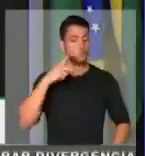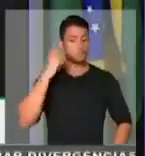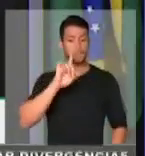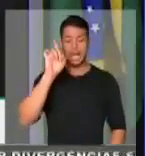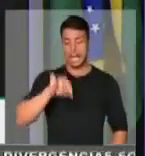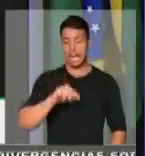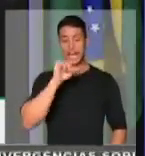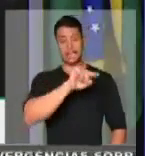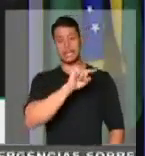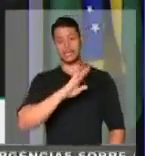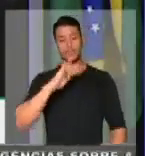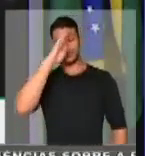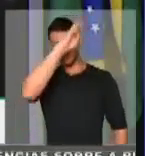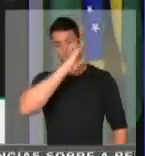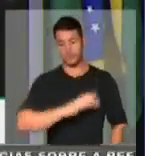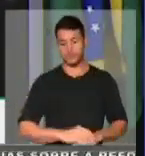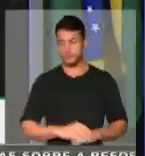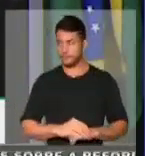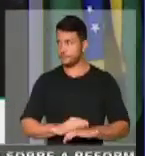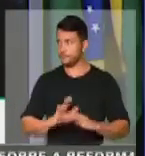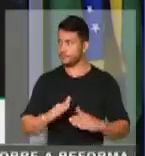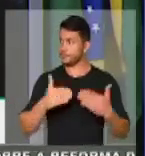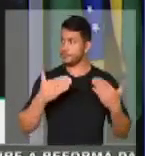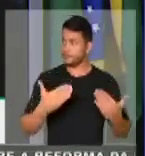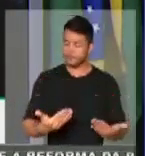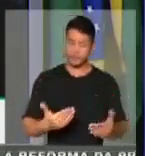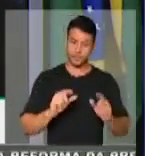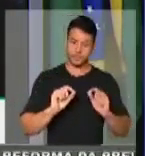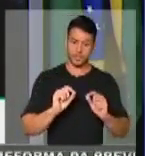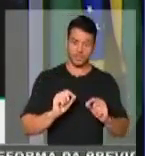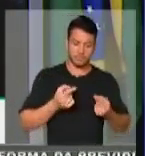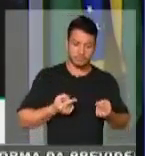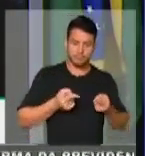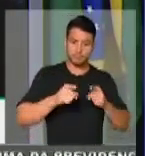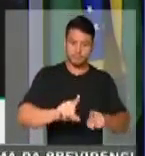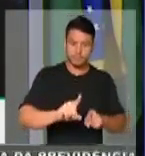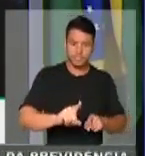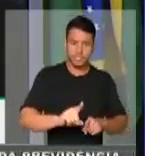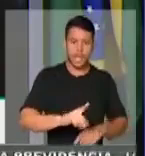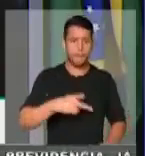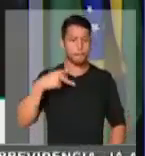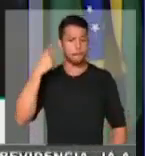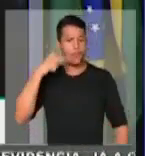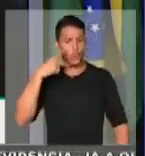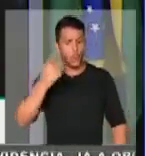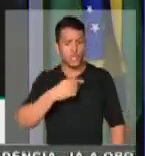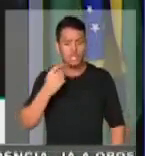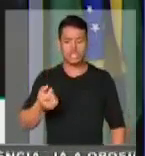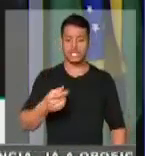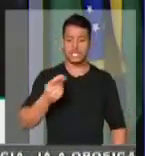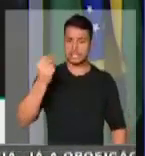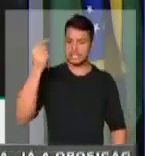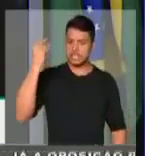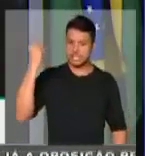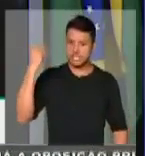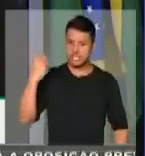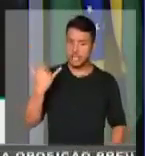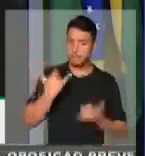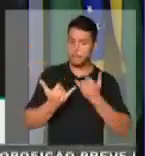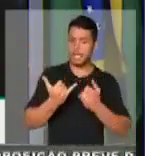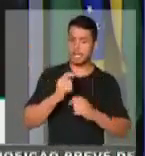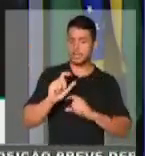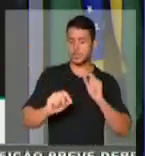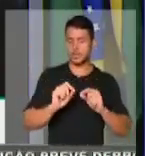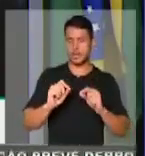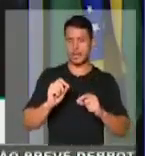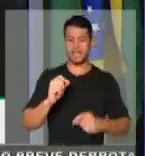chama Jair Bolsonaro. Então, esse ataque ao que chama de velha política parece ser mais um discurso para a plateia do